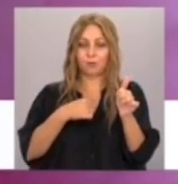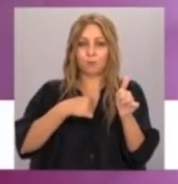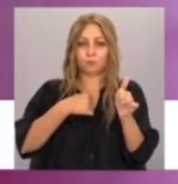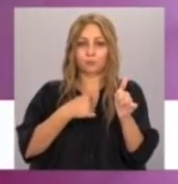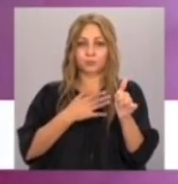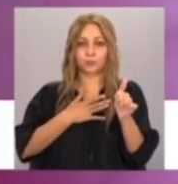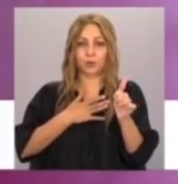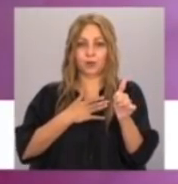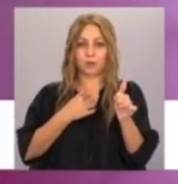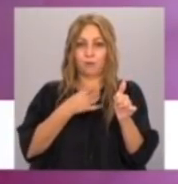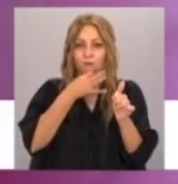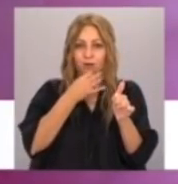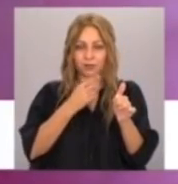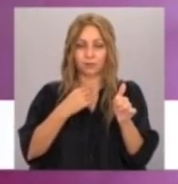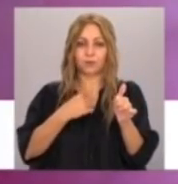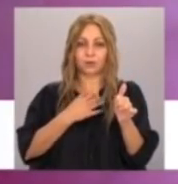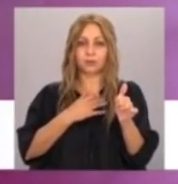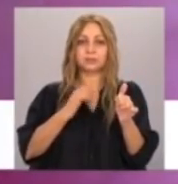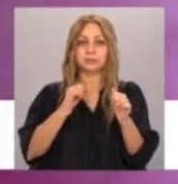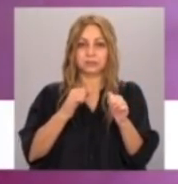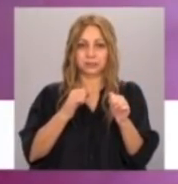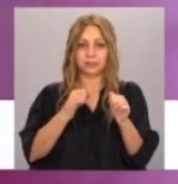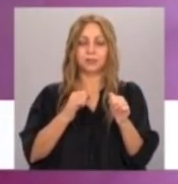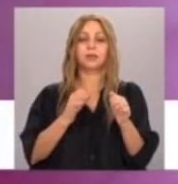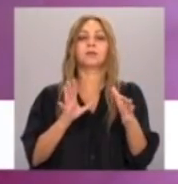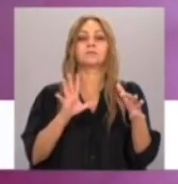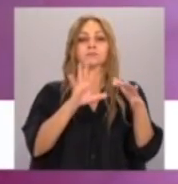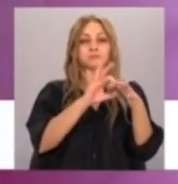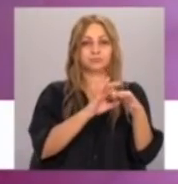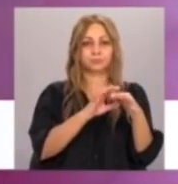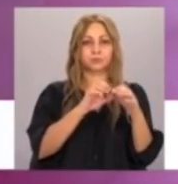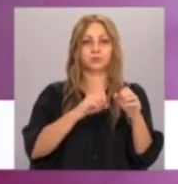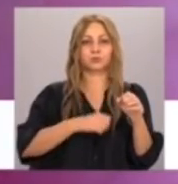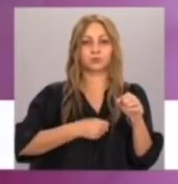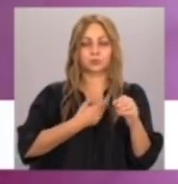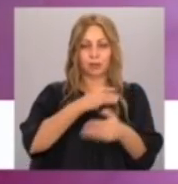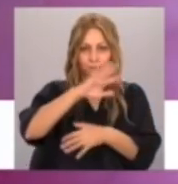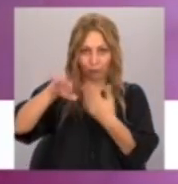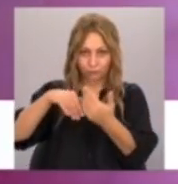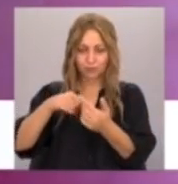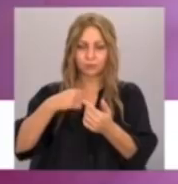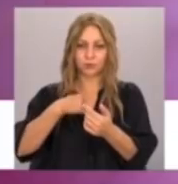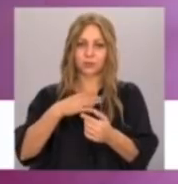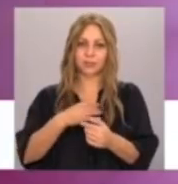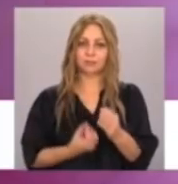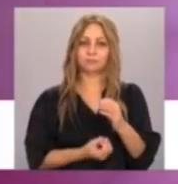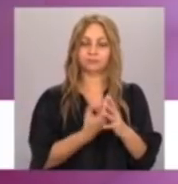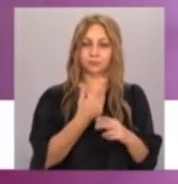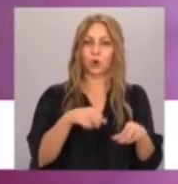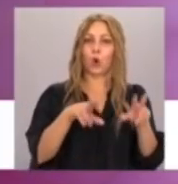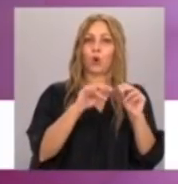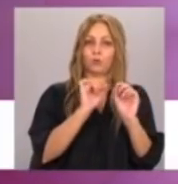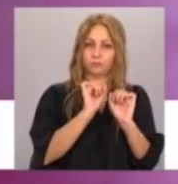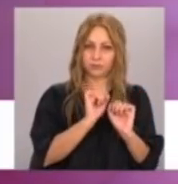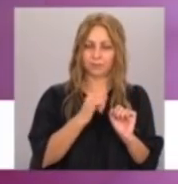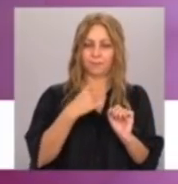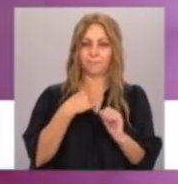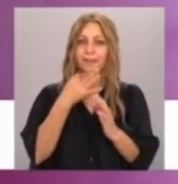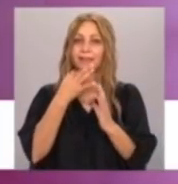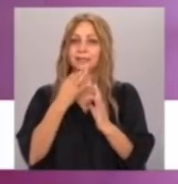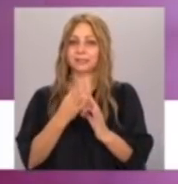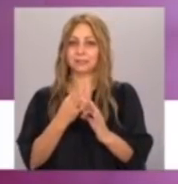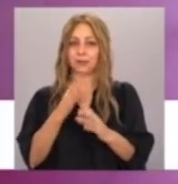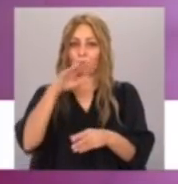pessoas não não vou comentar estou disponível para construir uma alternativa o socialismo nos temos governado e citando um tempo de leite que eu vi recentemente e para garantir